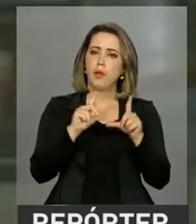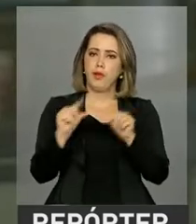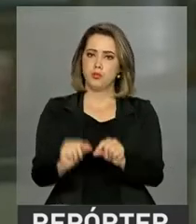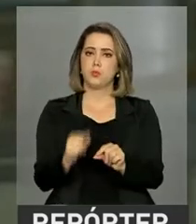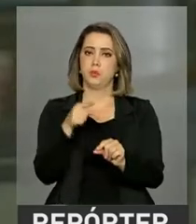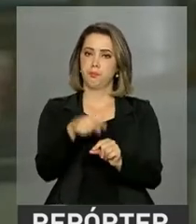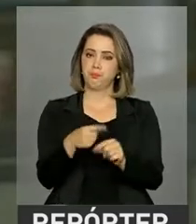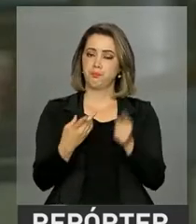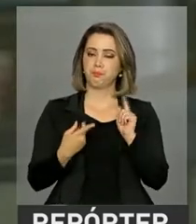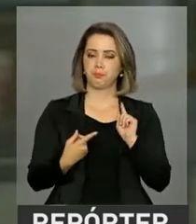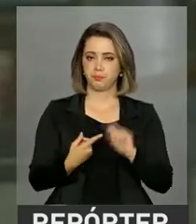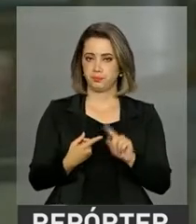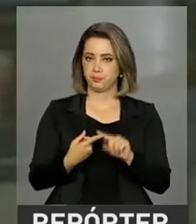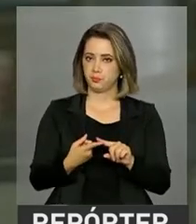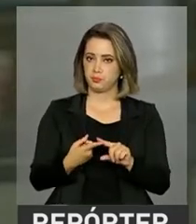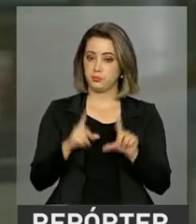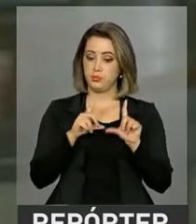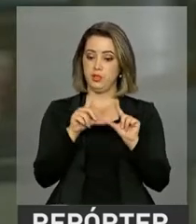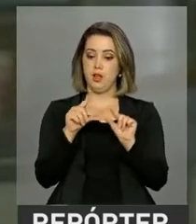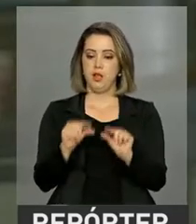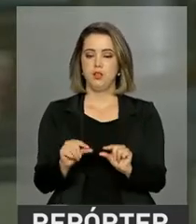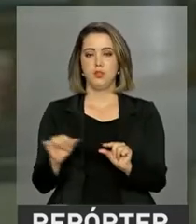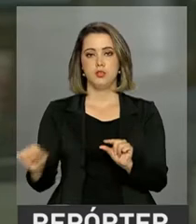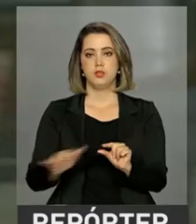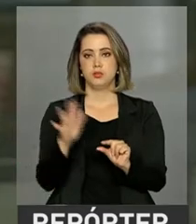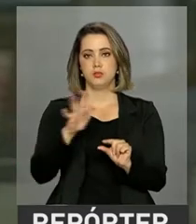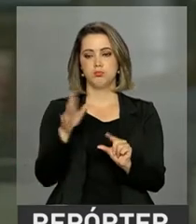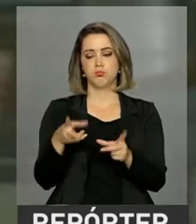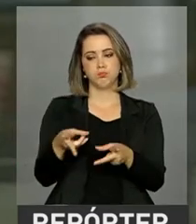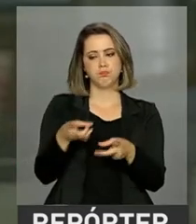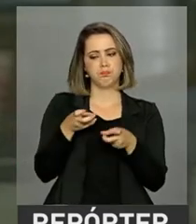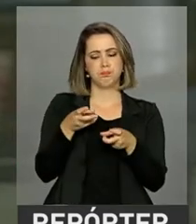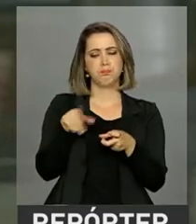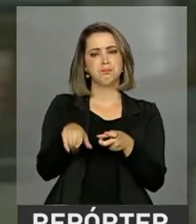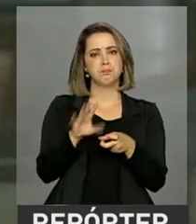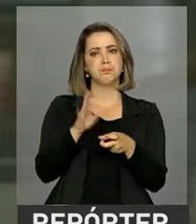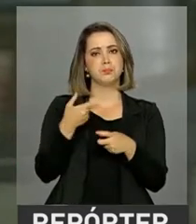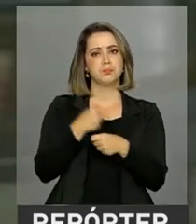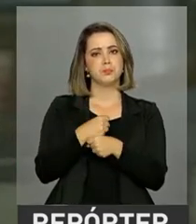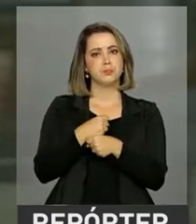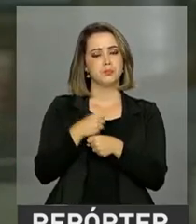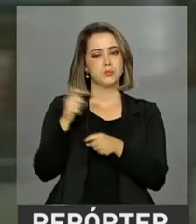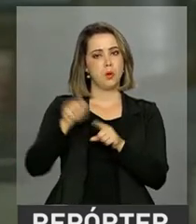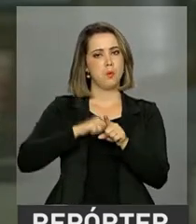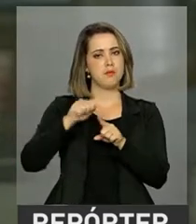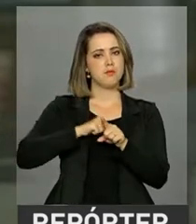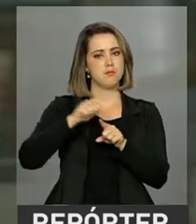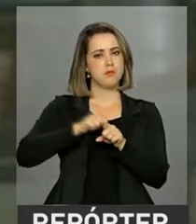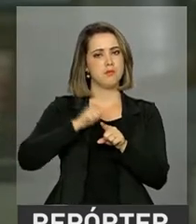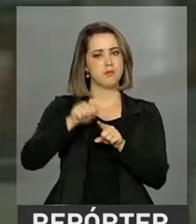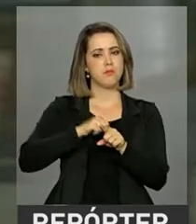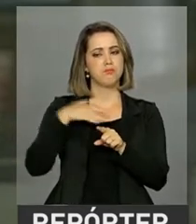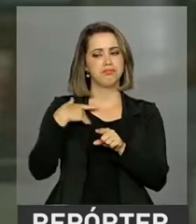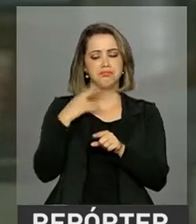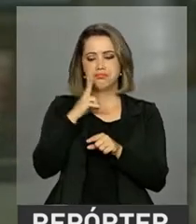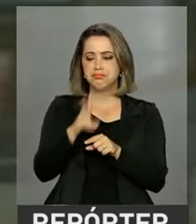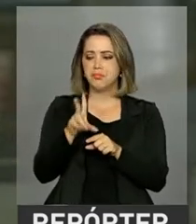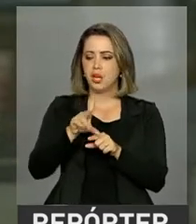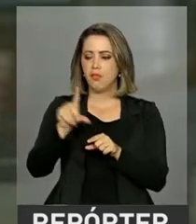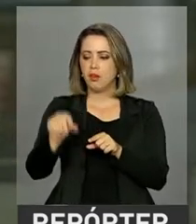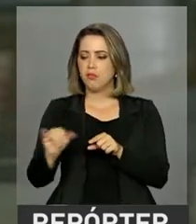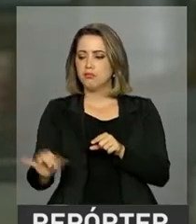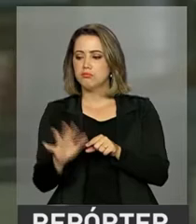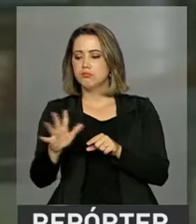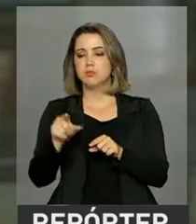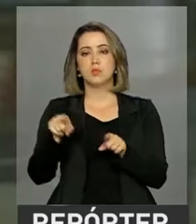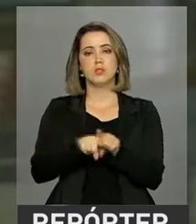a queda da inflação que vem sendo observada nos últimos meses no país disseminada por vários setores da economia